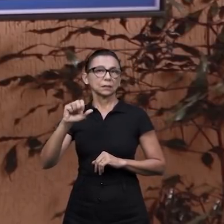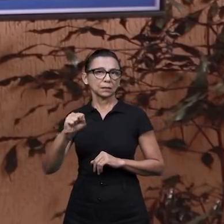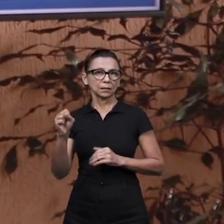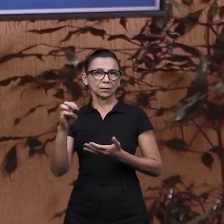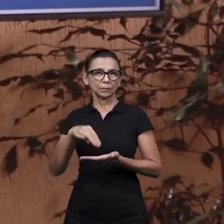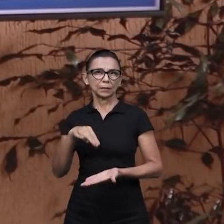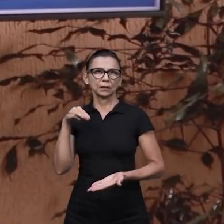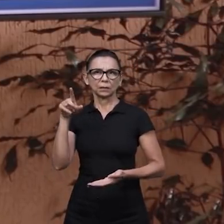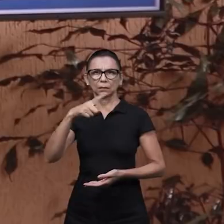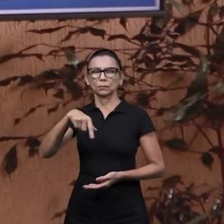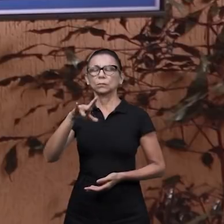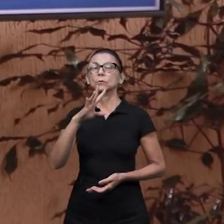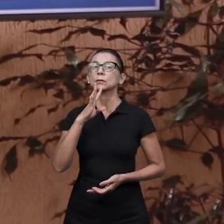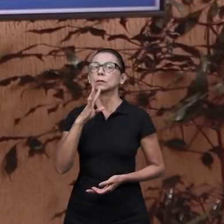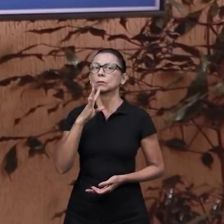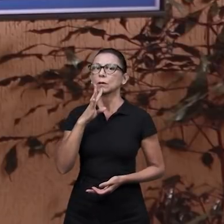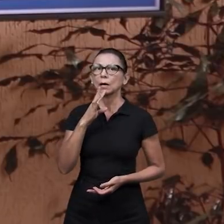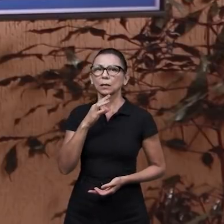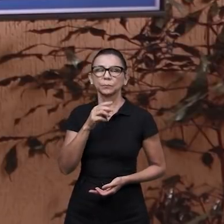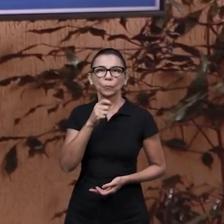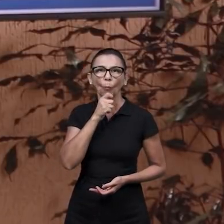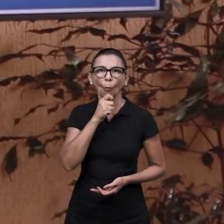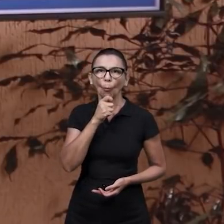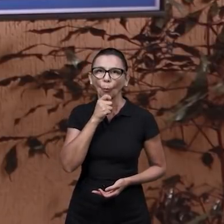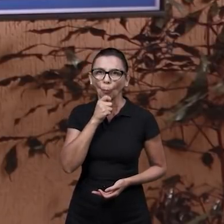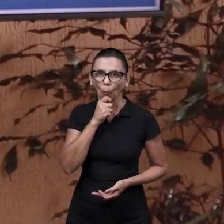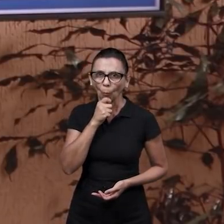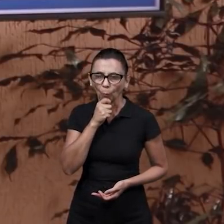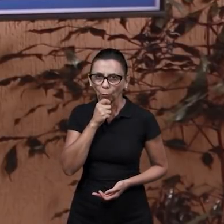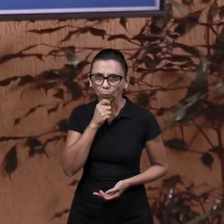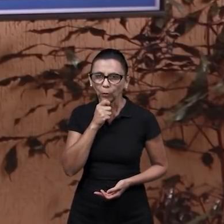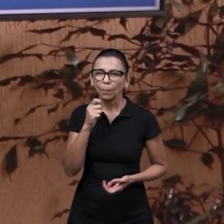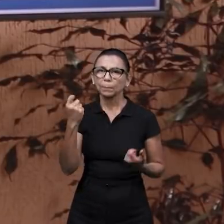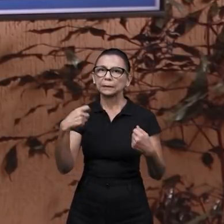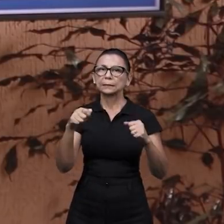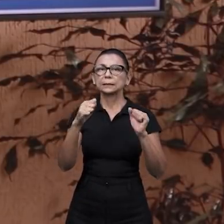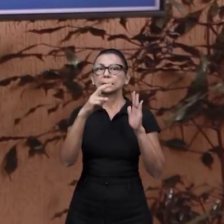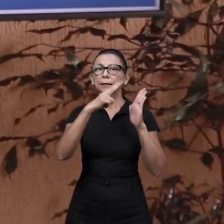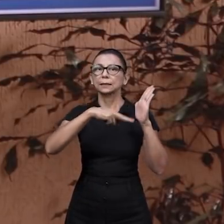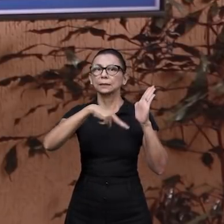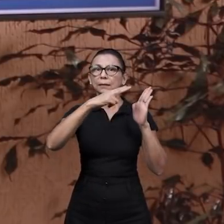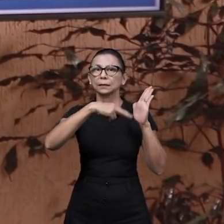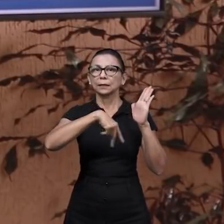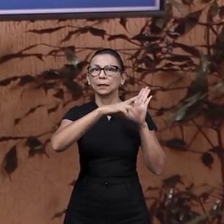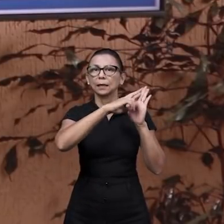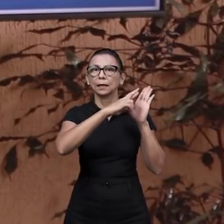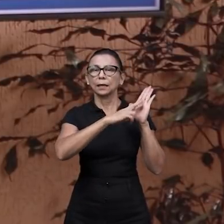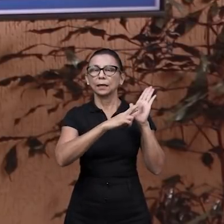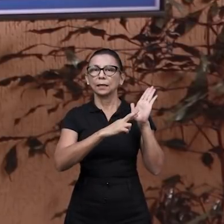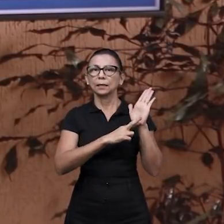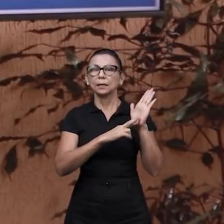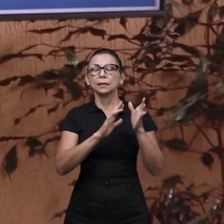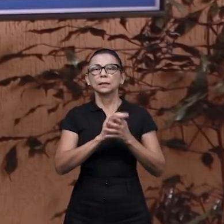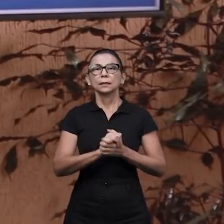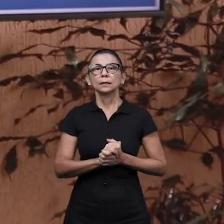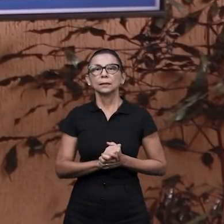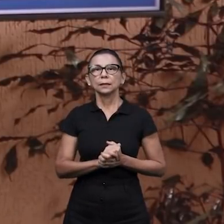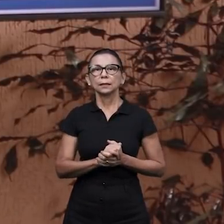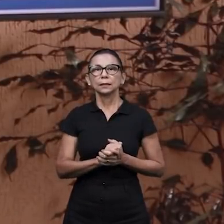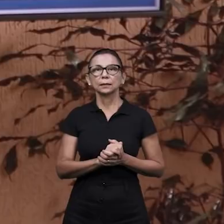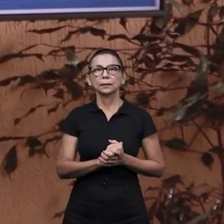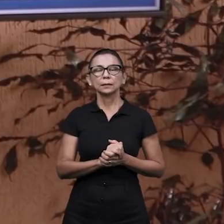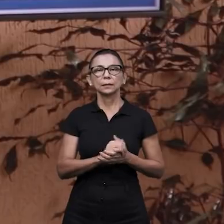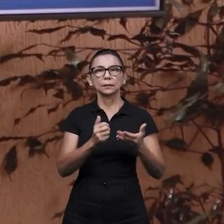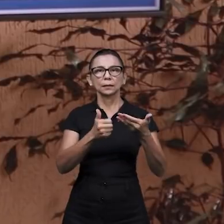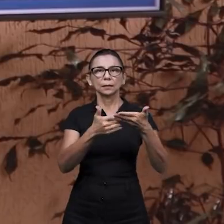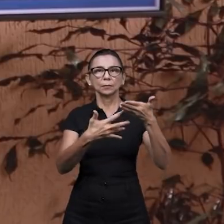professoras já conhecem. Se não conhecem, devem ler essas orientações. E lá, na página 16, fala de